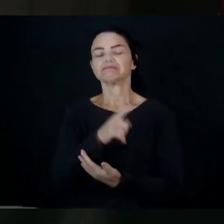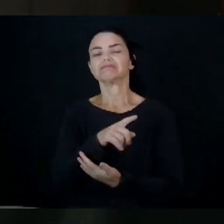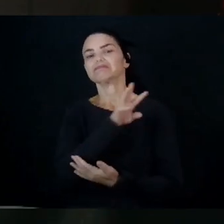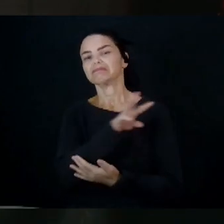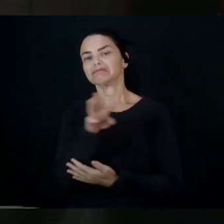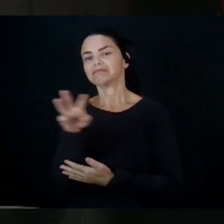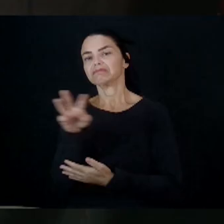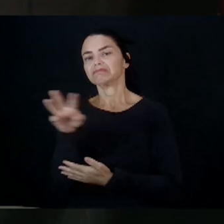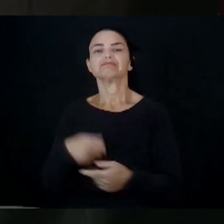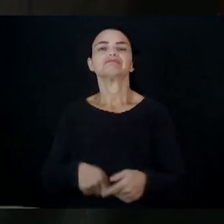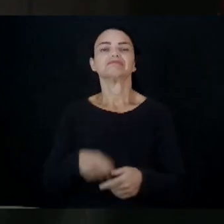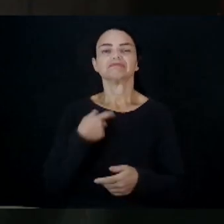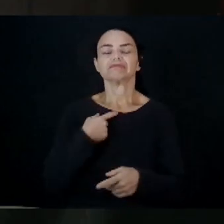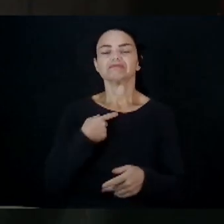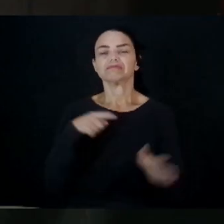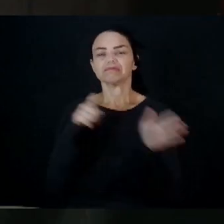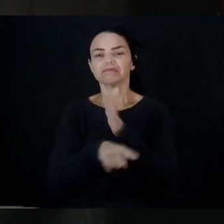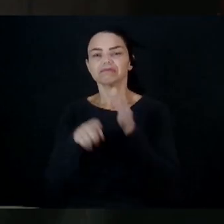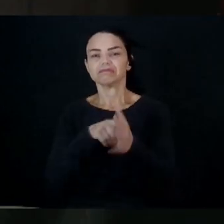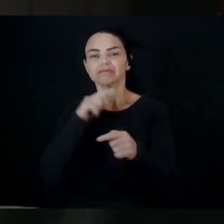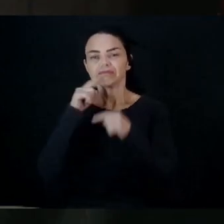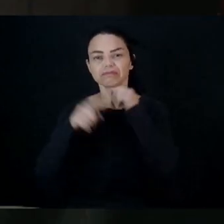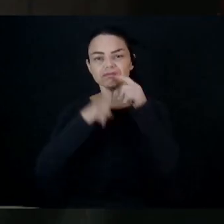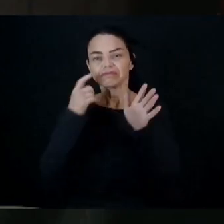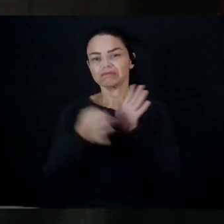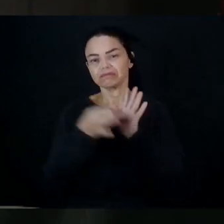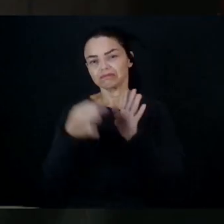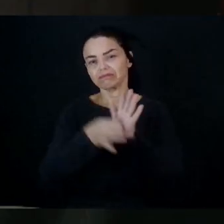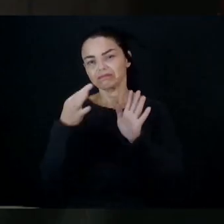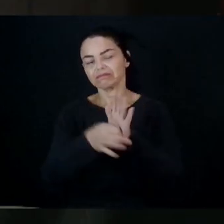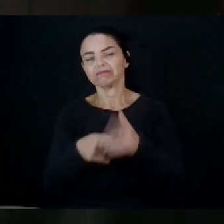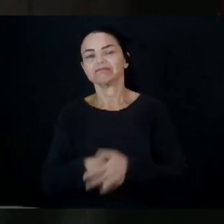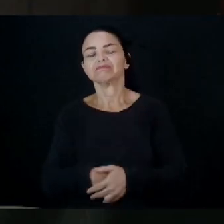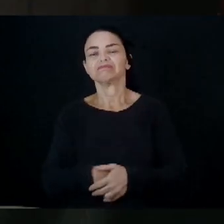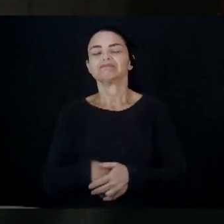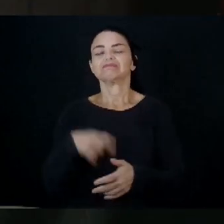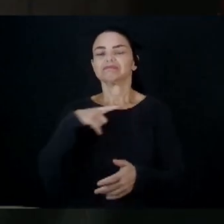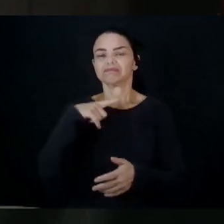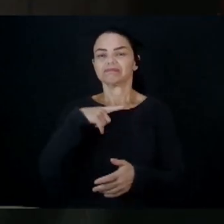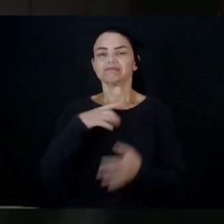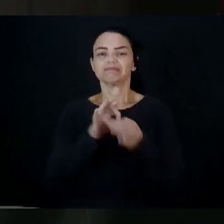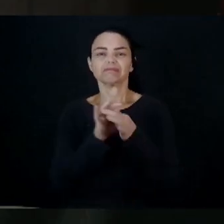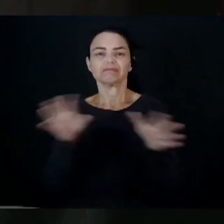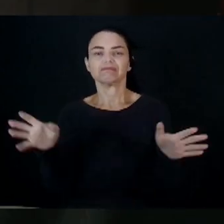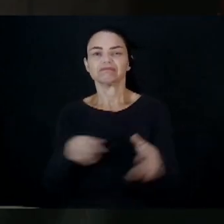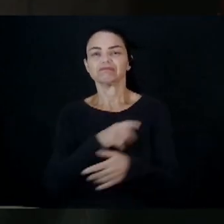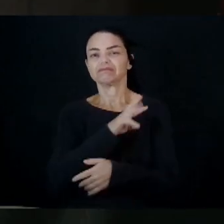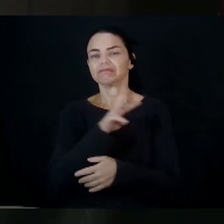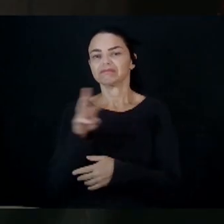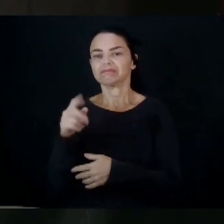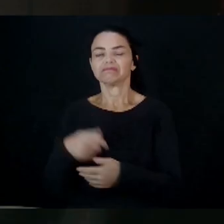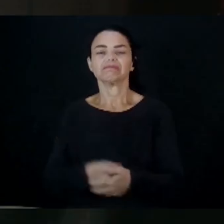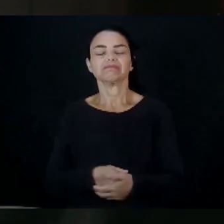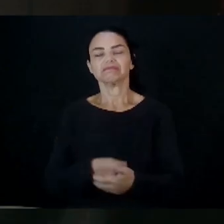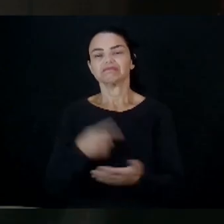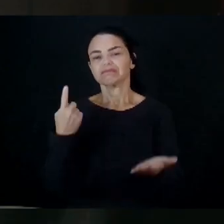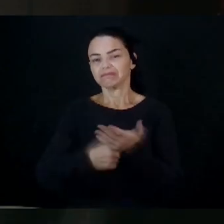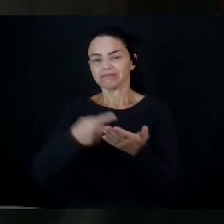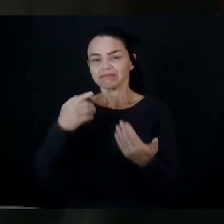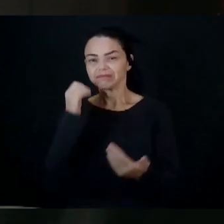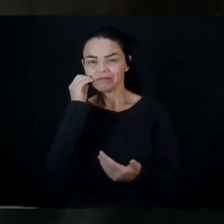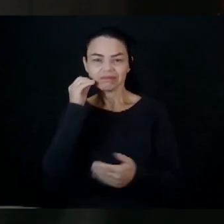campinas.sp.leg.br para perguntas e sugestões no formulário que está disponível no site. Combinado? Beijo grande para você, fique